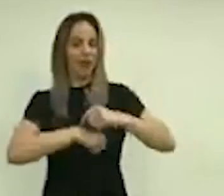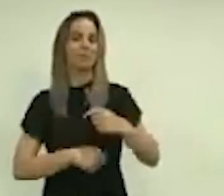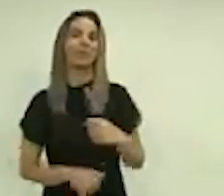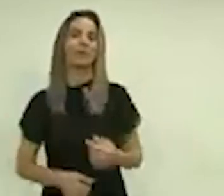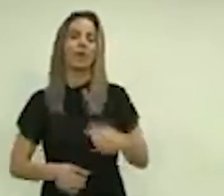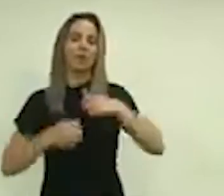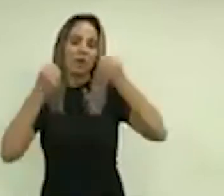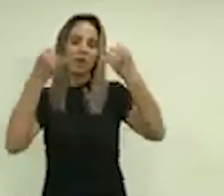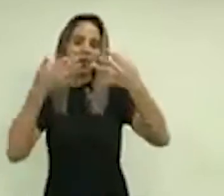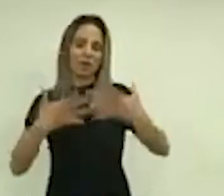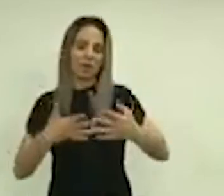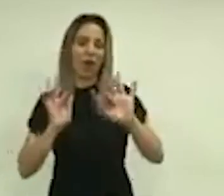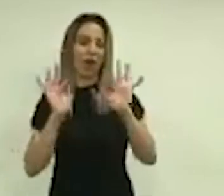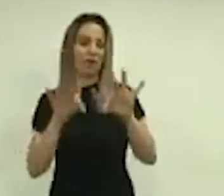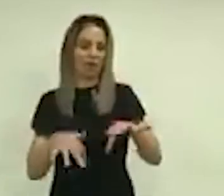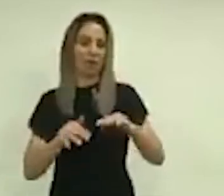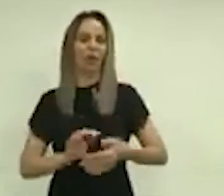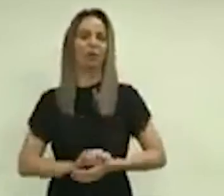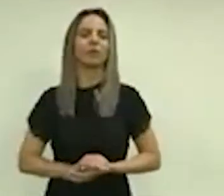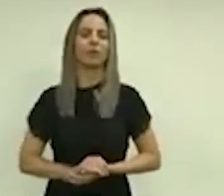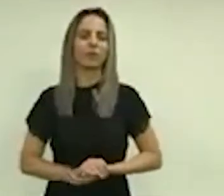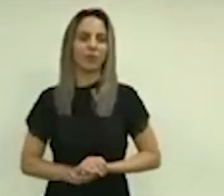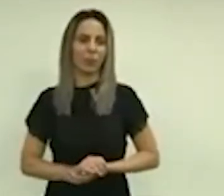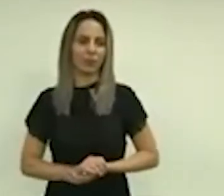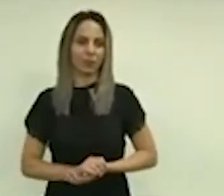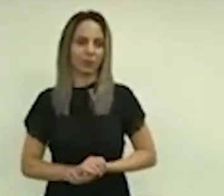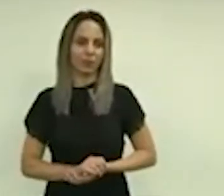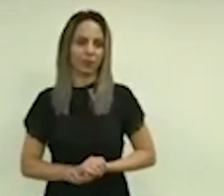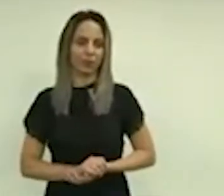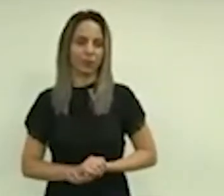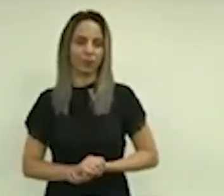comentários ao final. Regimental.